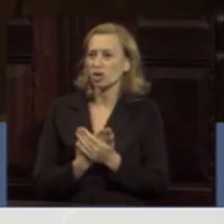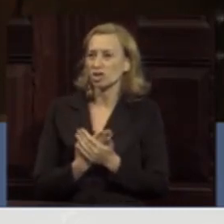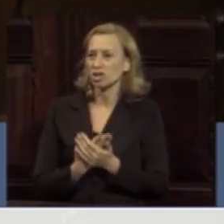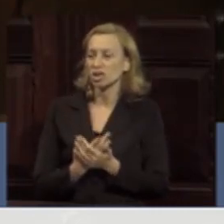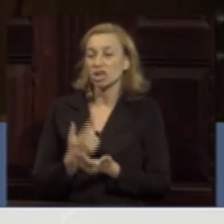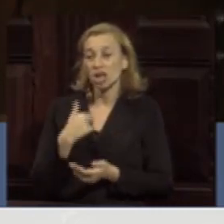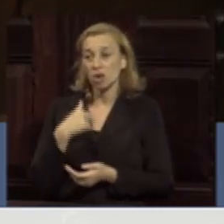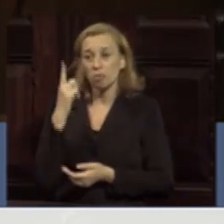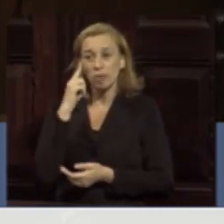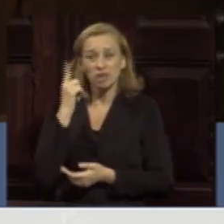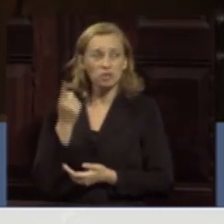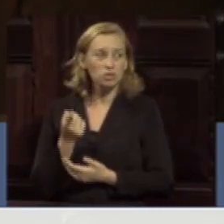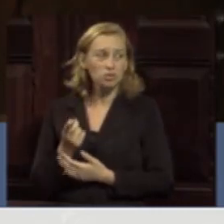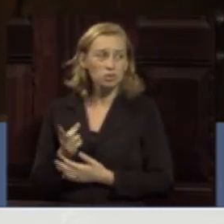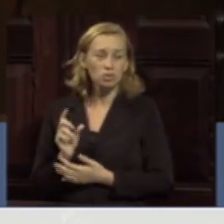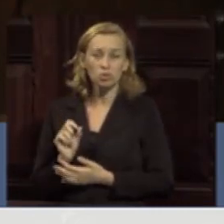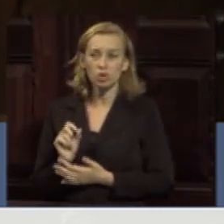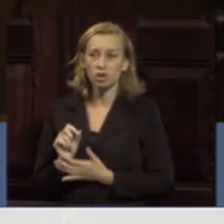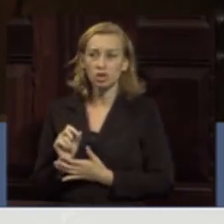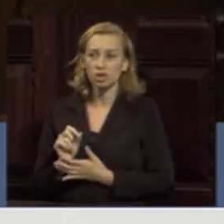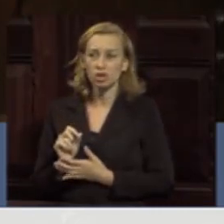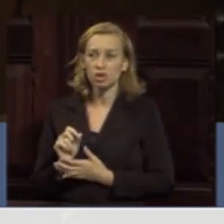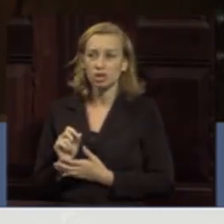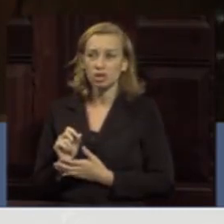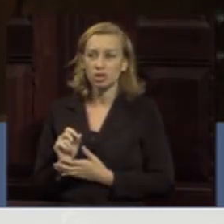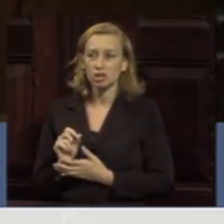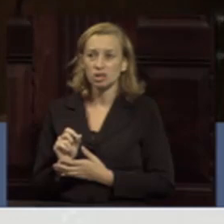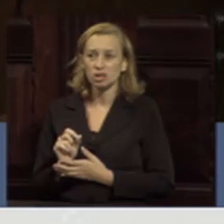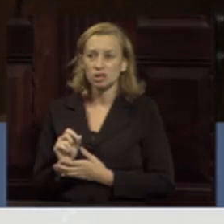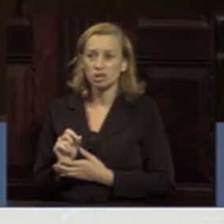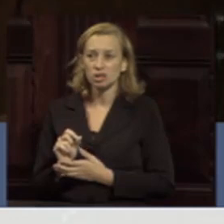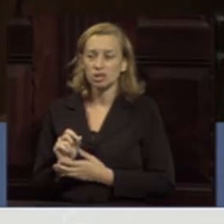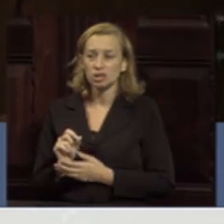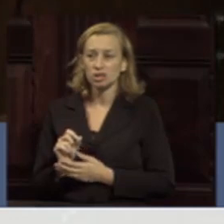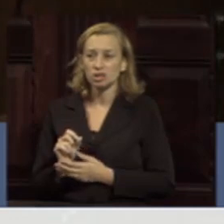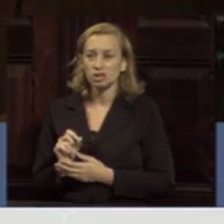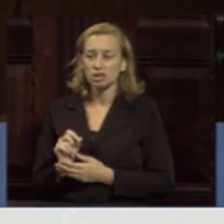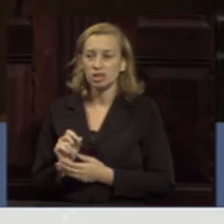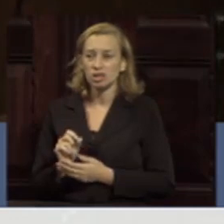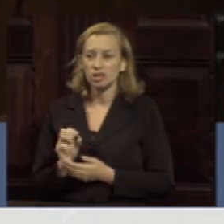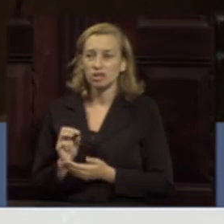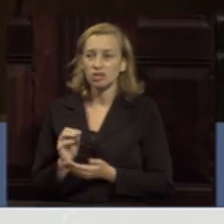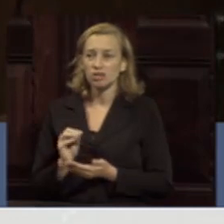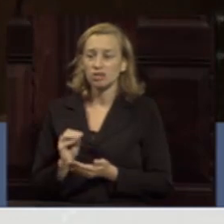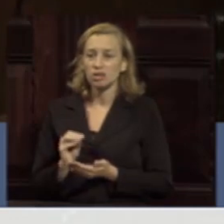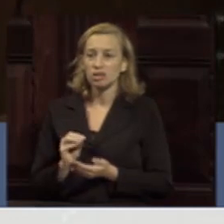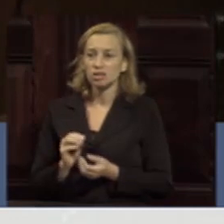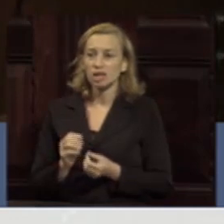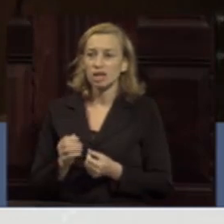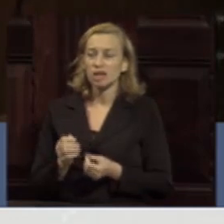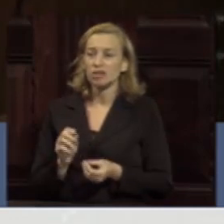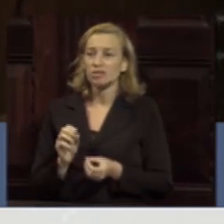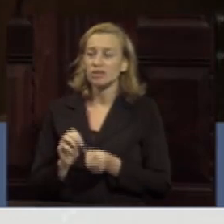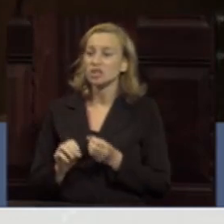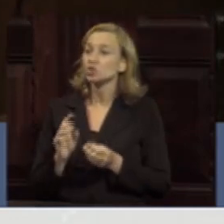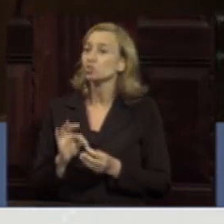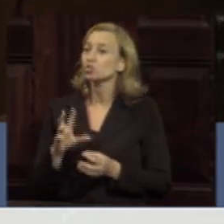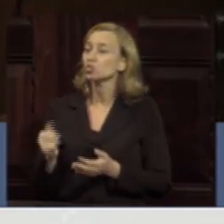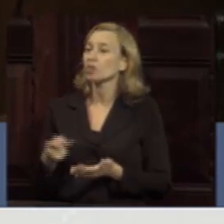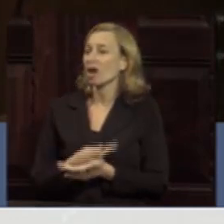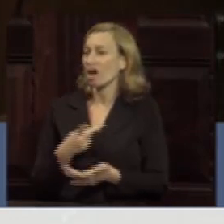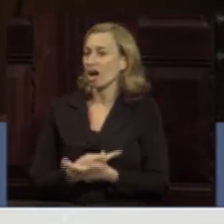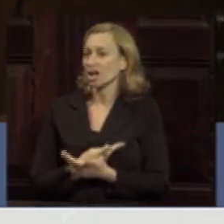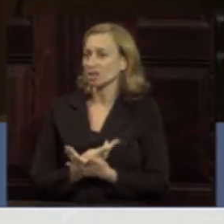entendimento de que ele, à frente dessa pasta, vem fazendo uma gestão com muita responsabilidade. Então, eu sei o que ele está fazendo, mas a